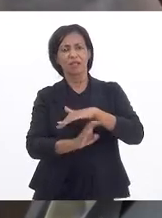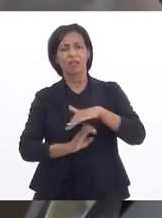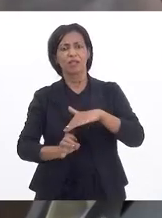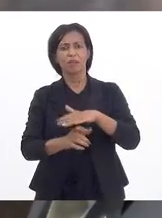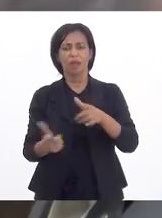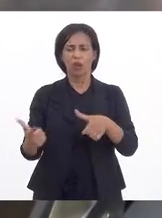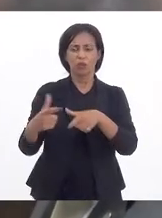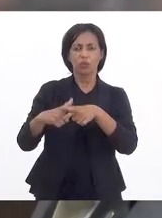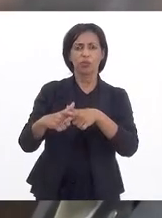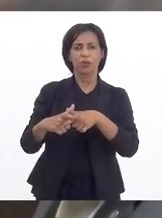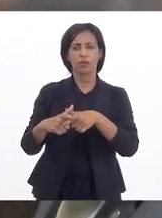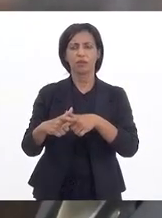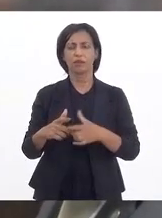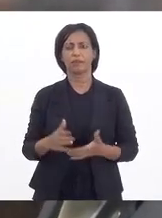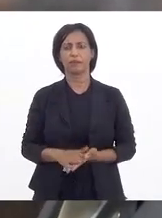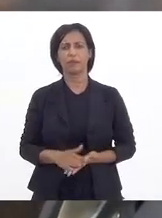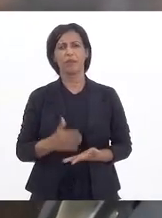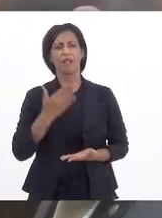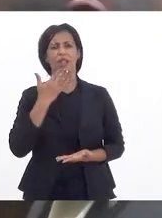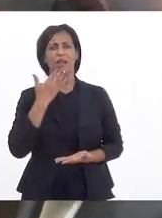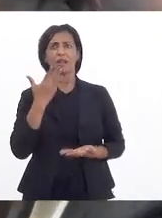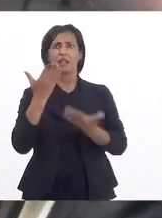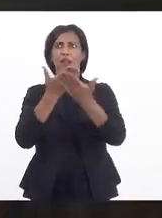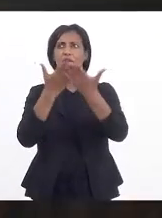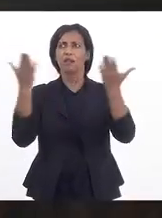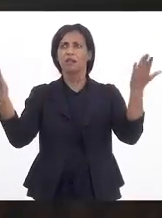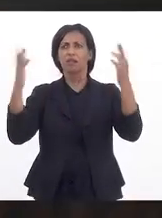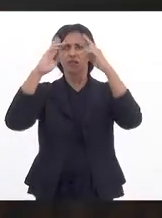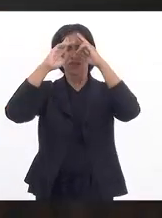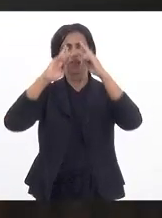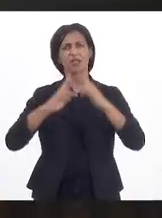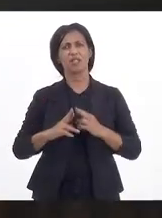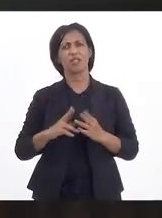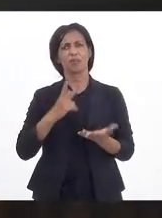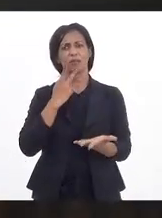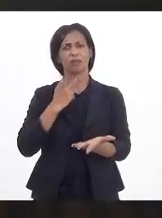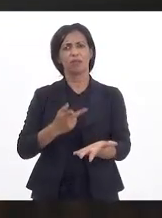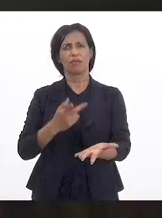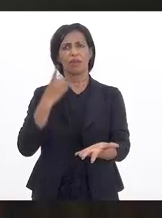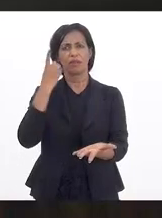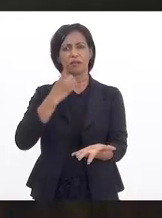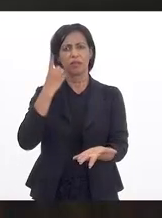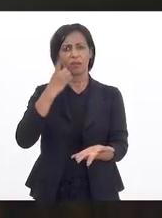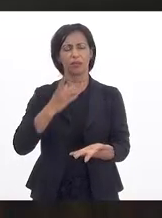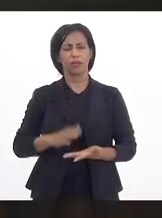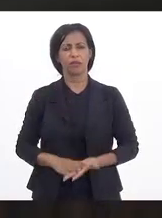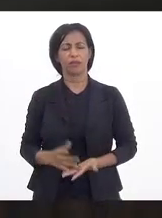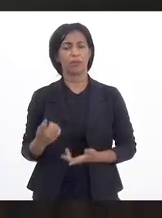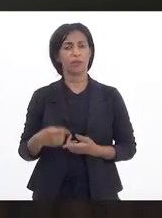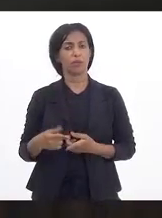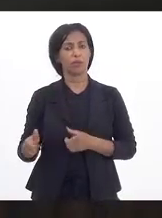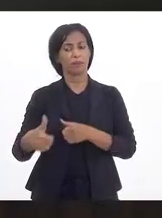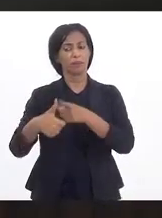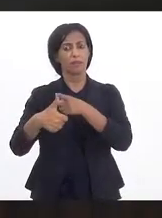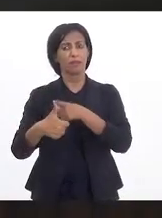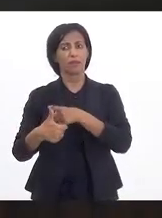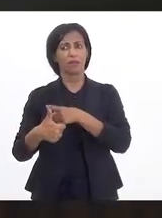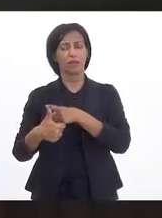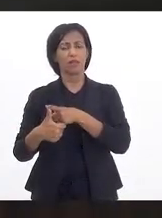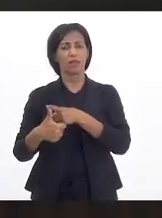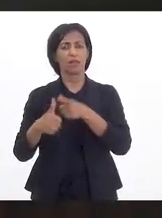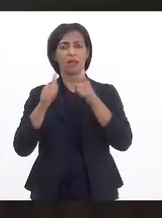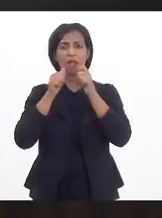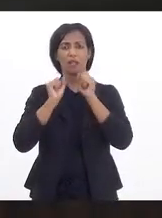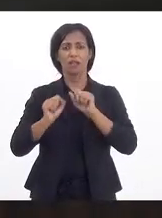é tanto Deputado Eu pediria as Galerias que tivesse respeito na hora da fala do deputado porque primeiro que